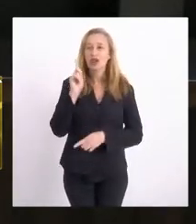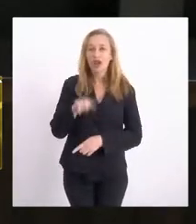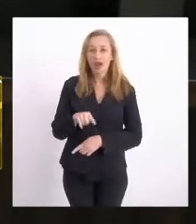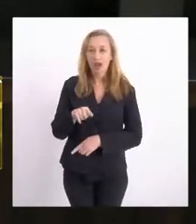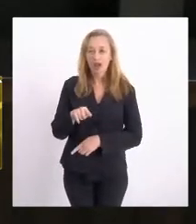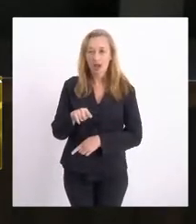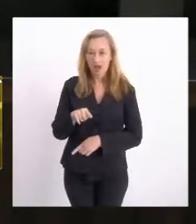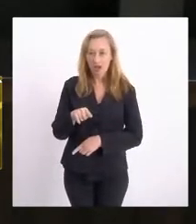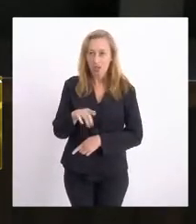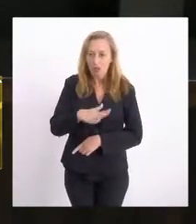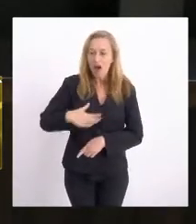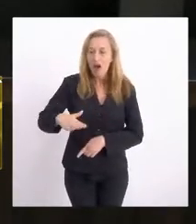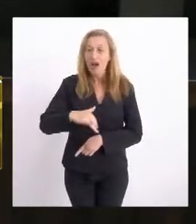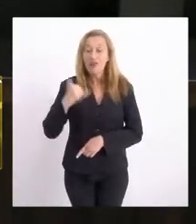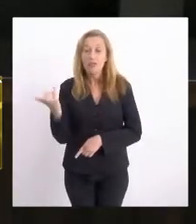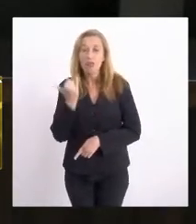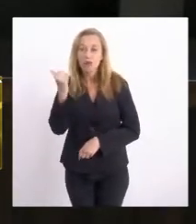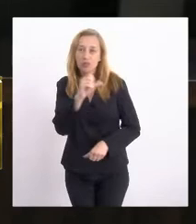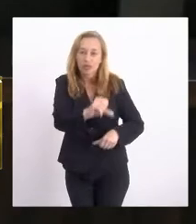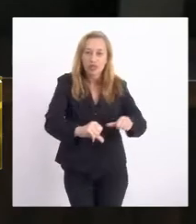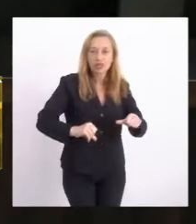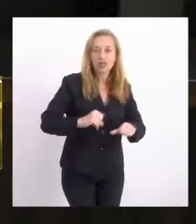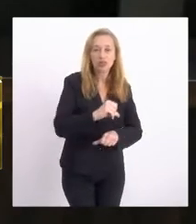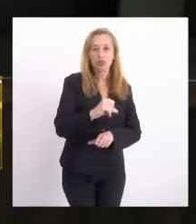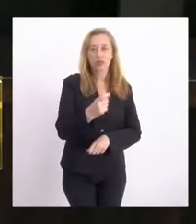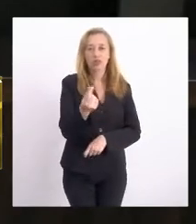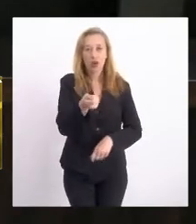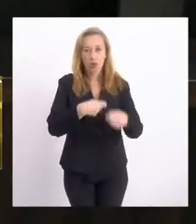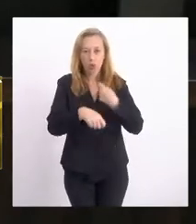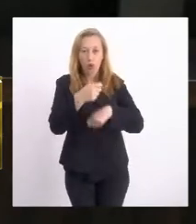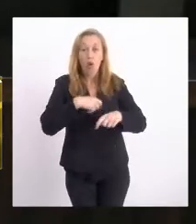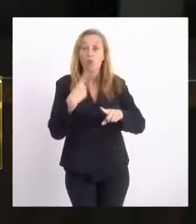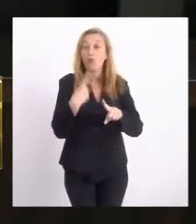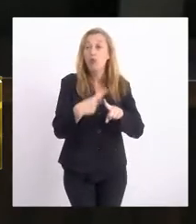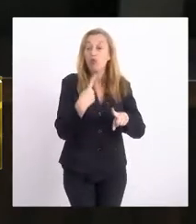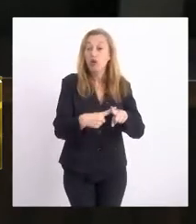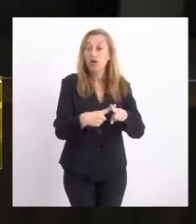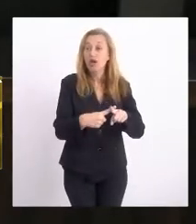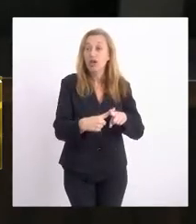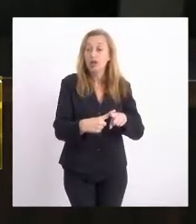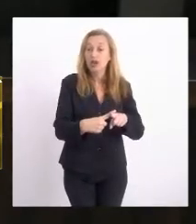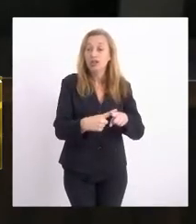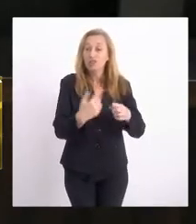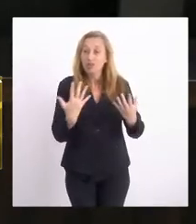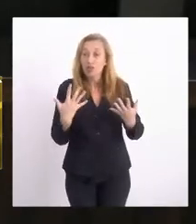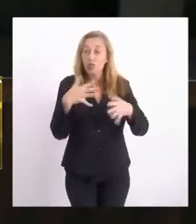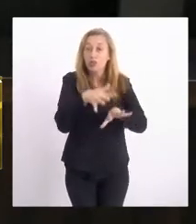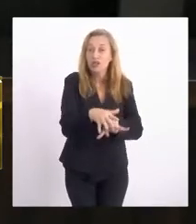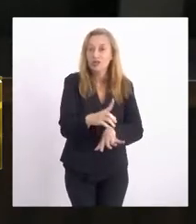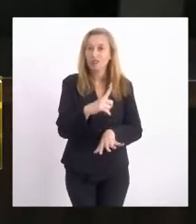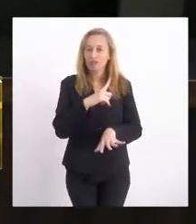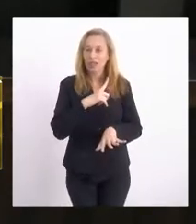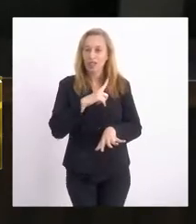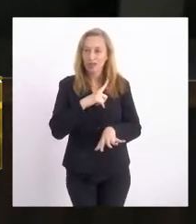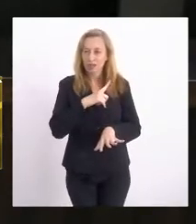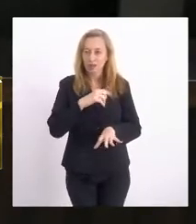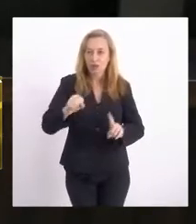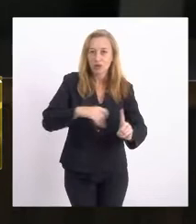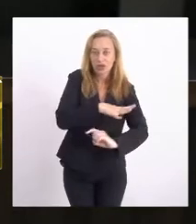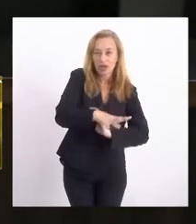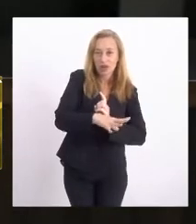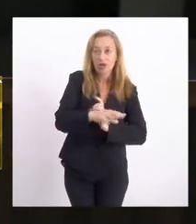relevante vetor de transformação da economia porque promove a inclusão social e gera